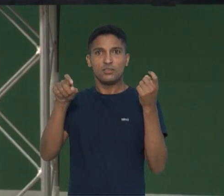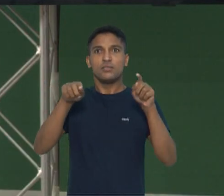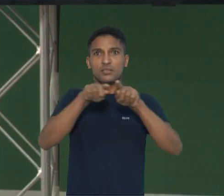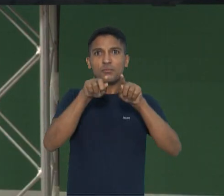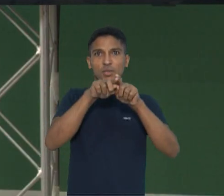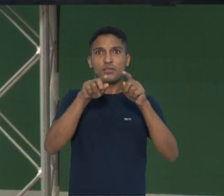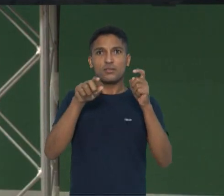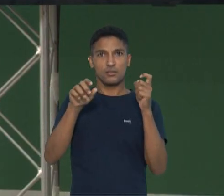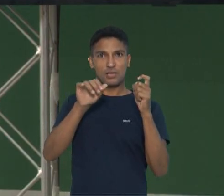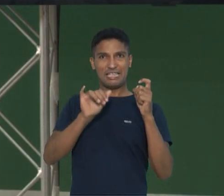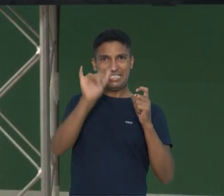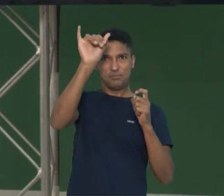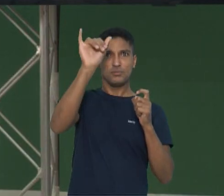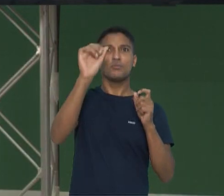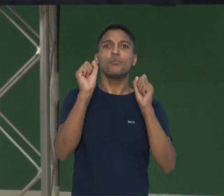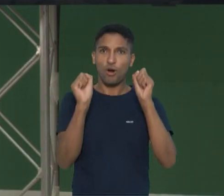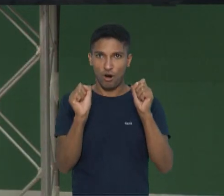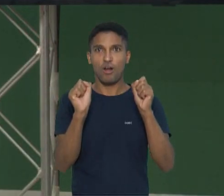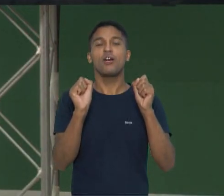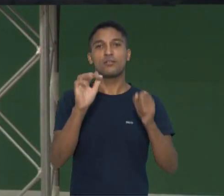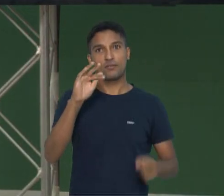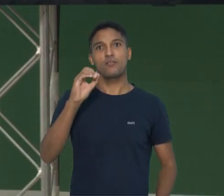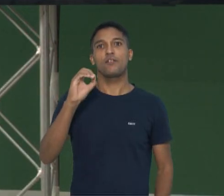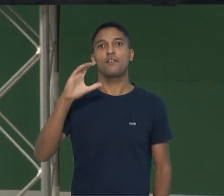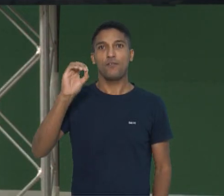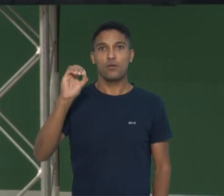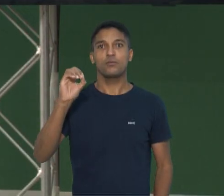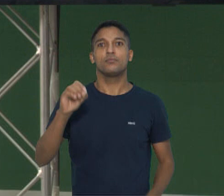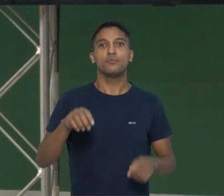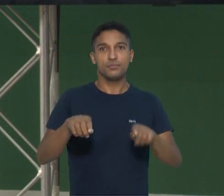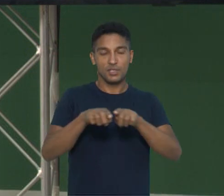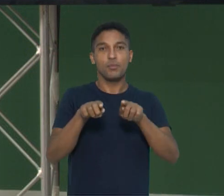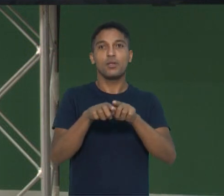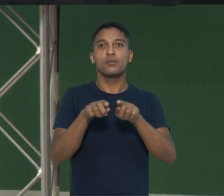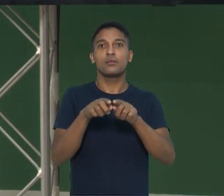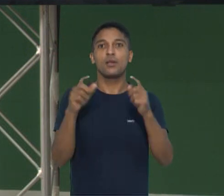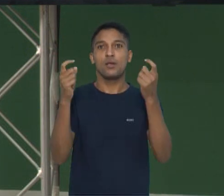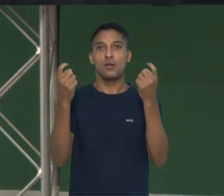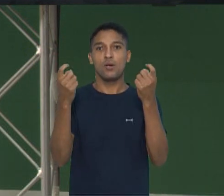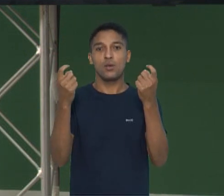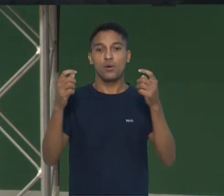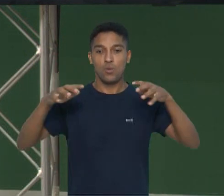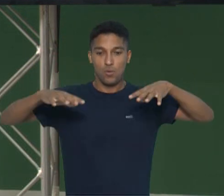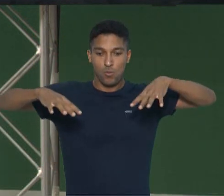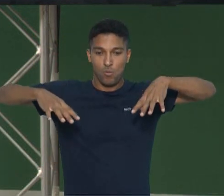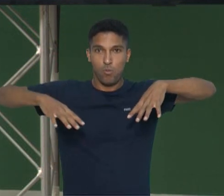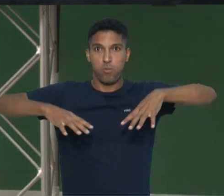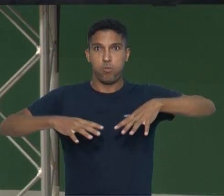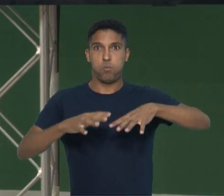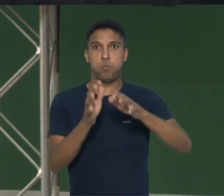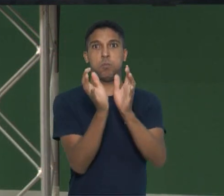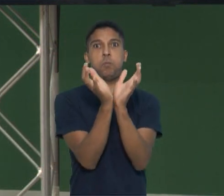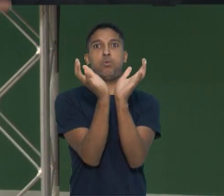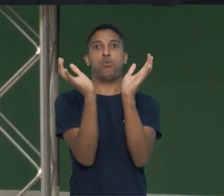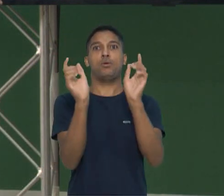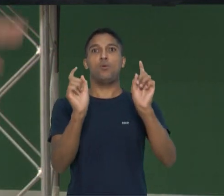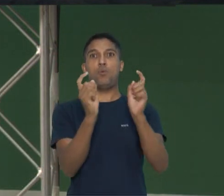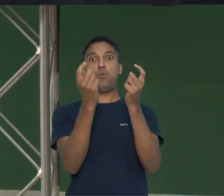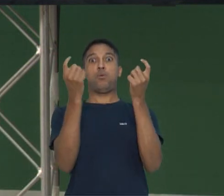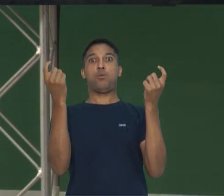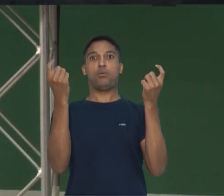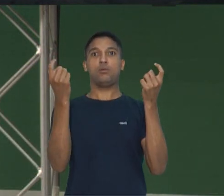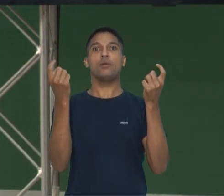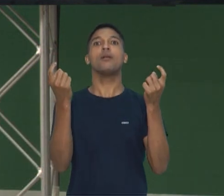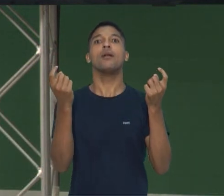X ou sobre o eixo Y. E é uma curva aberta, com certeza, né, gente? A hipérbole, ela vai ao